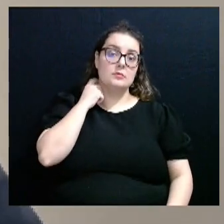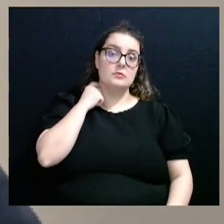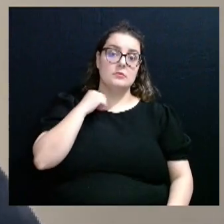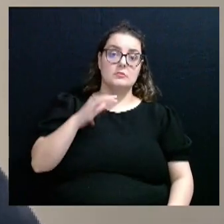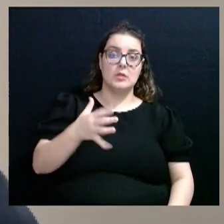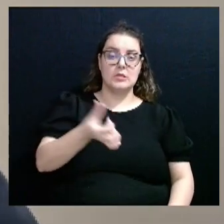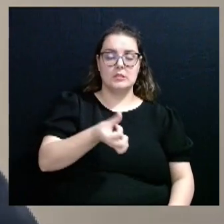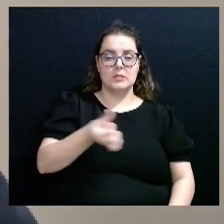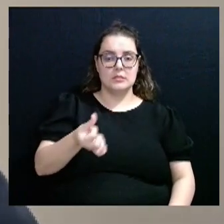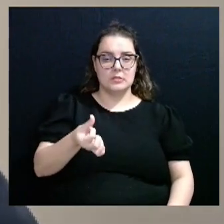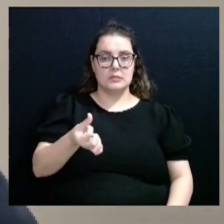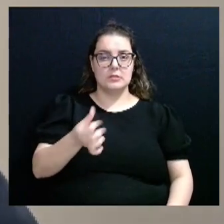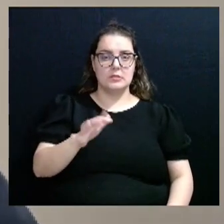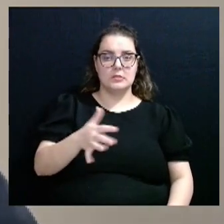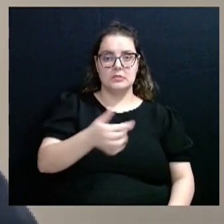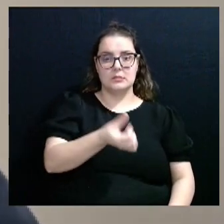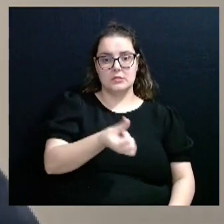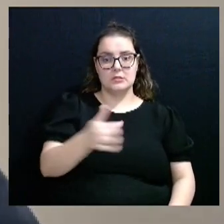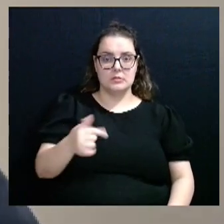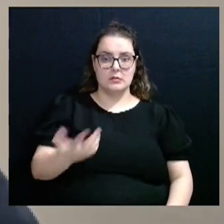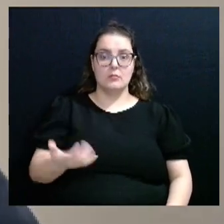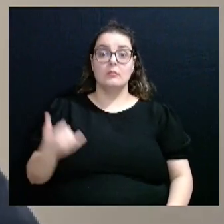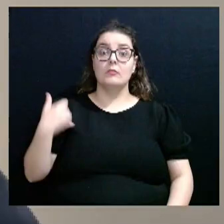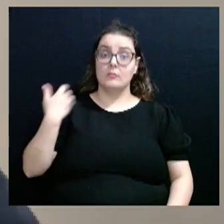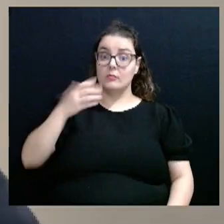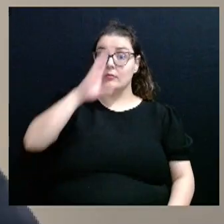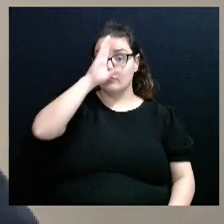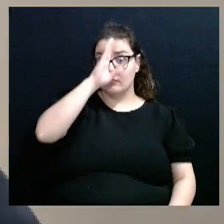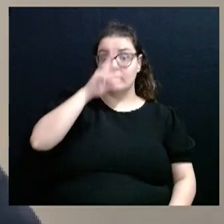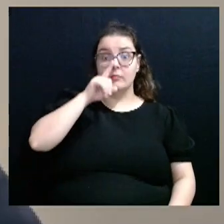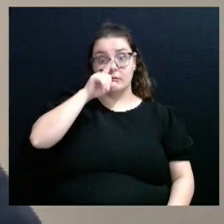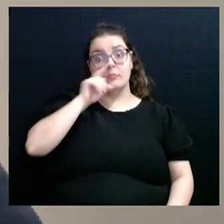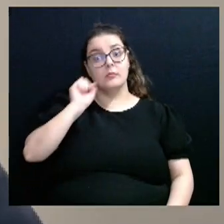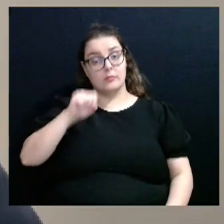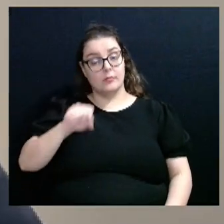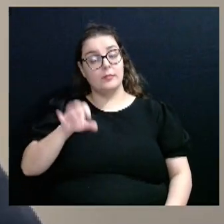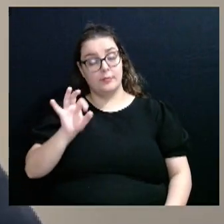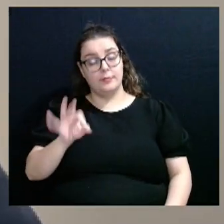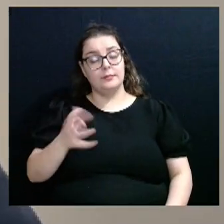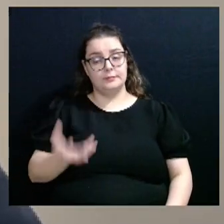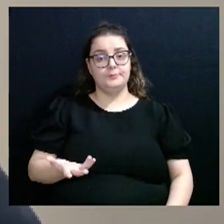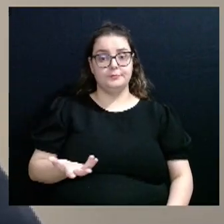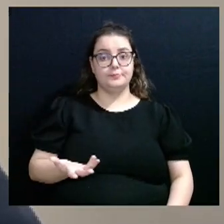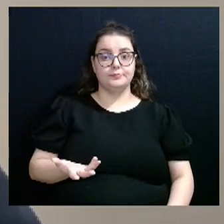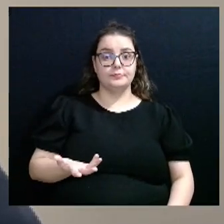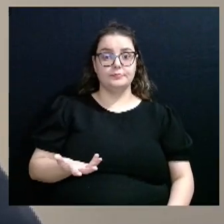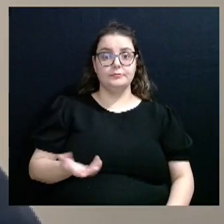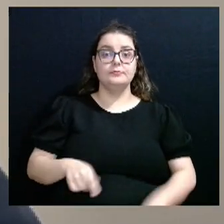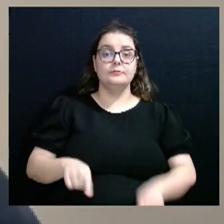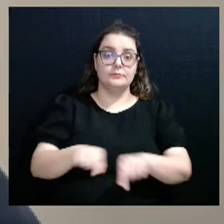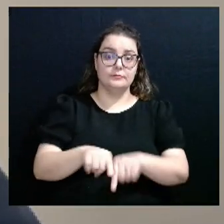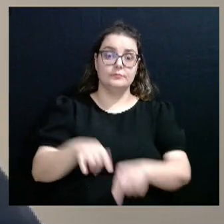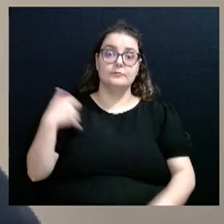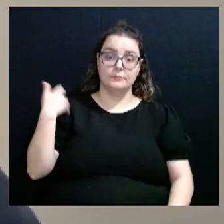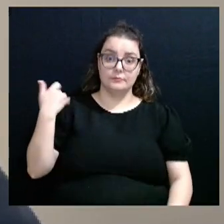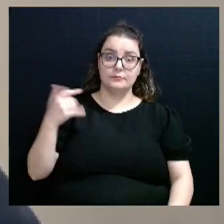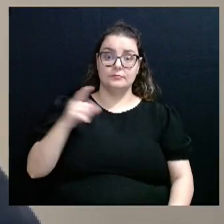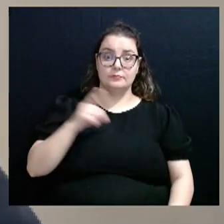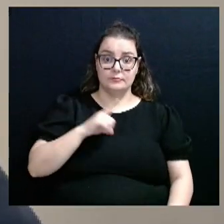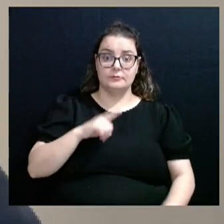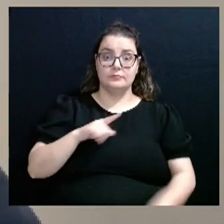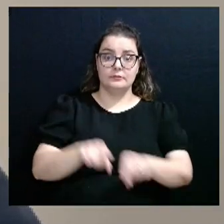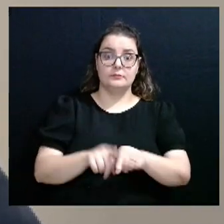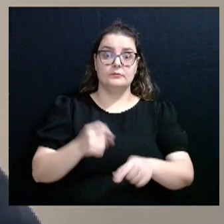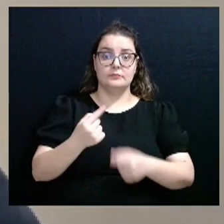anos. Então a idade é o principal fator de risco, sem dúvida nenhuma. Além da idade, a gente tem algumas questões de